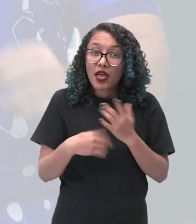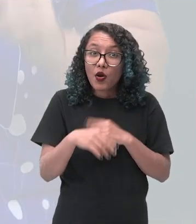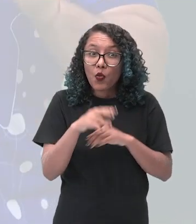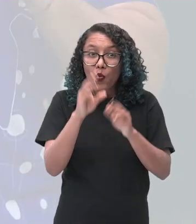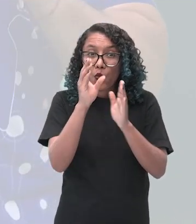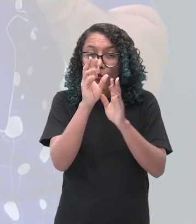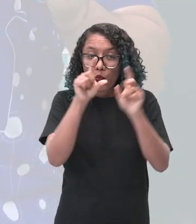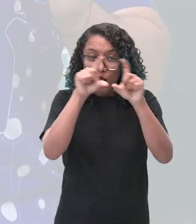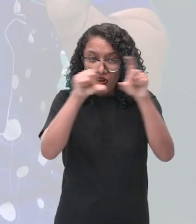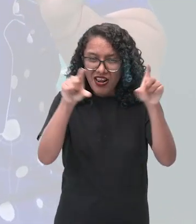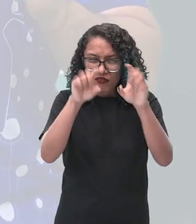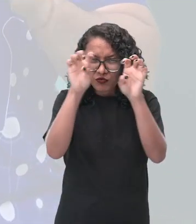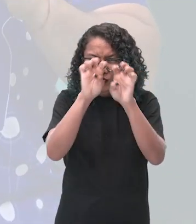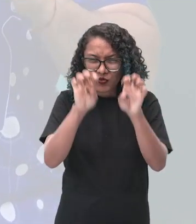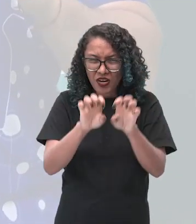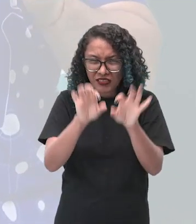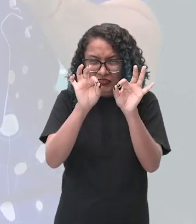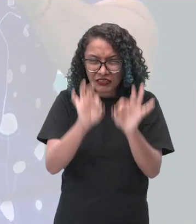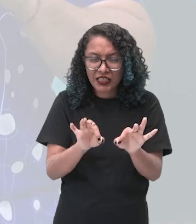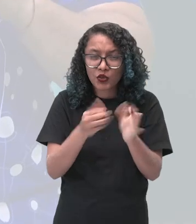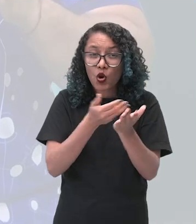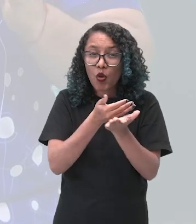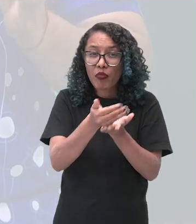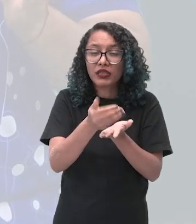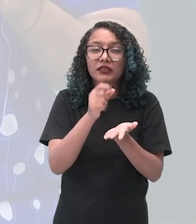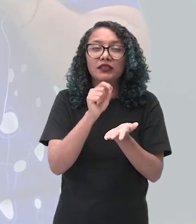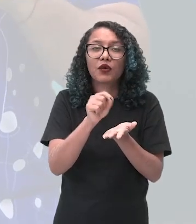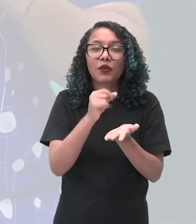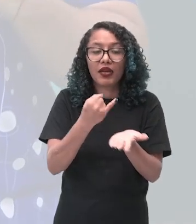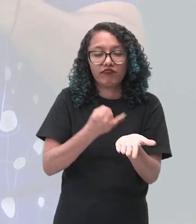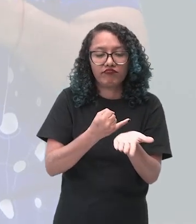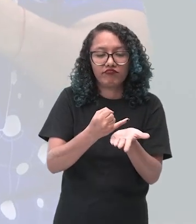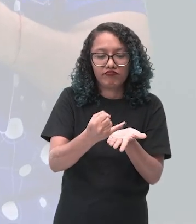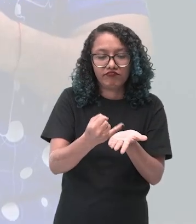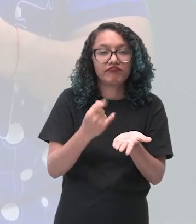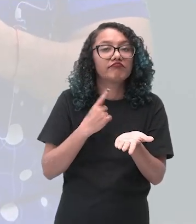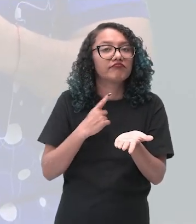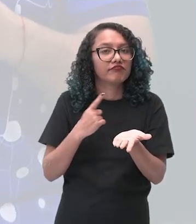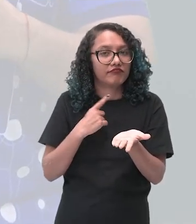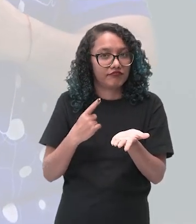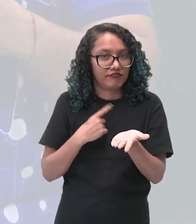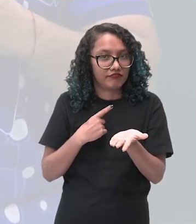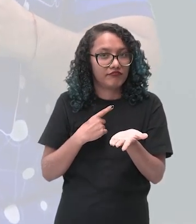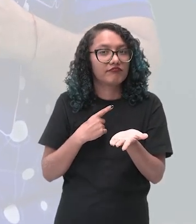estruturado, ele vai começar com uma introdução, uma breve introdução,